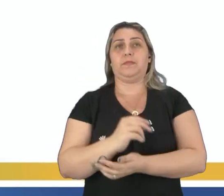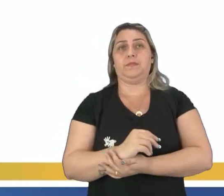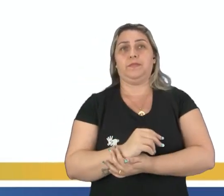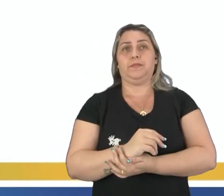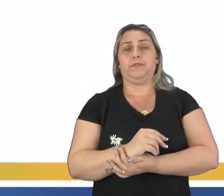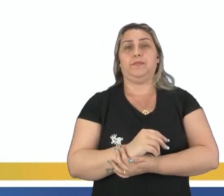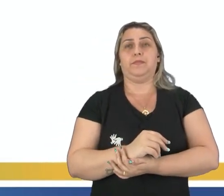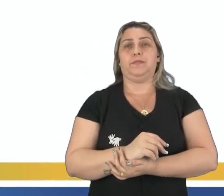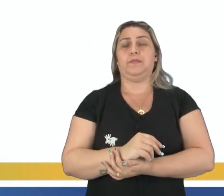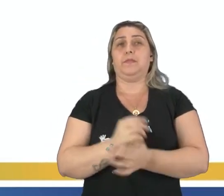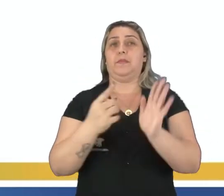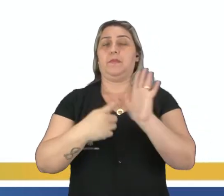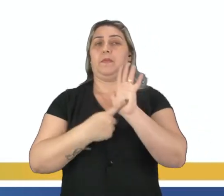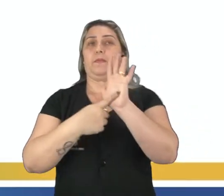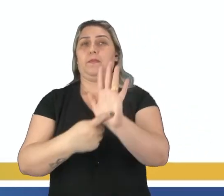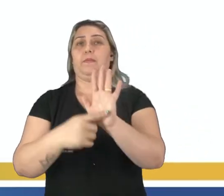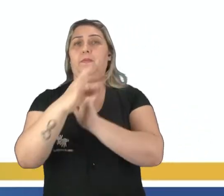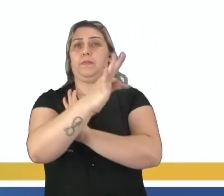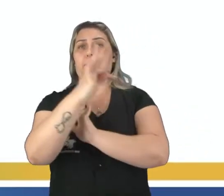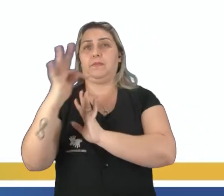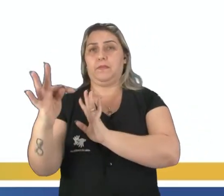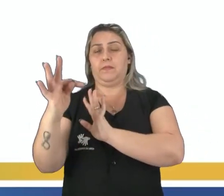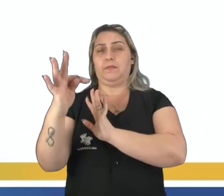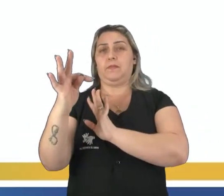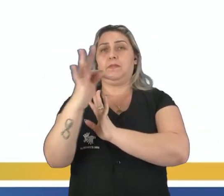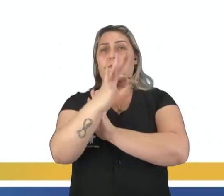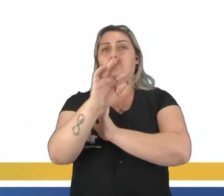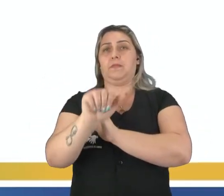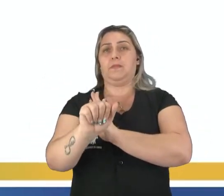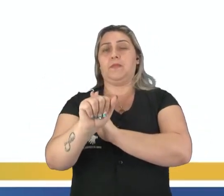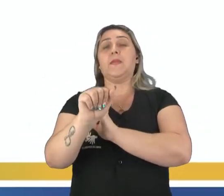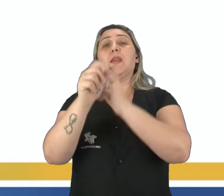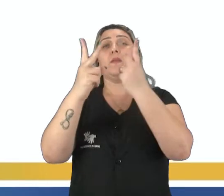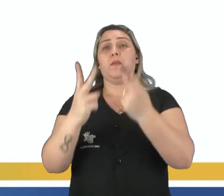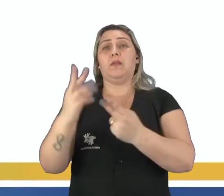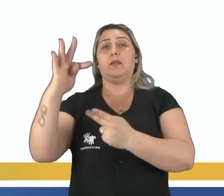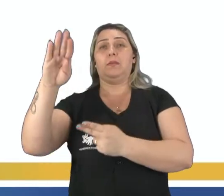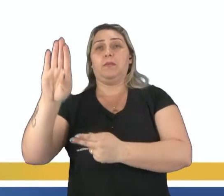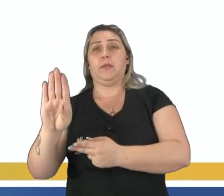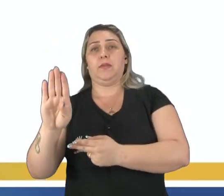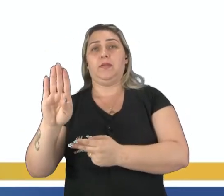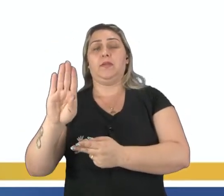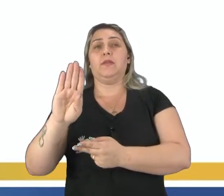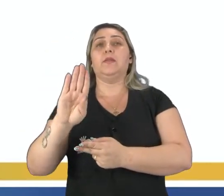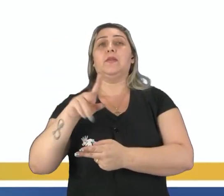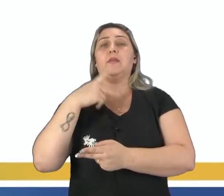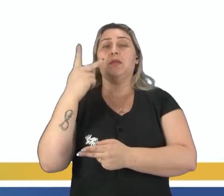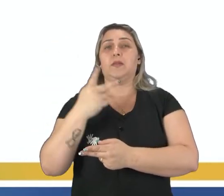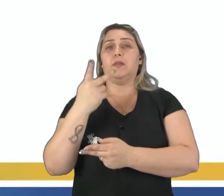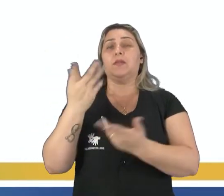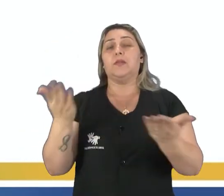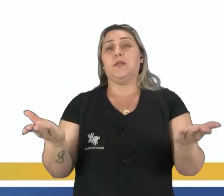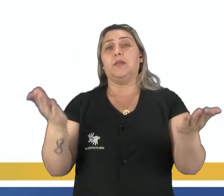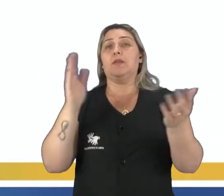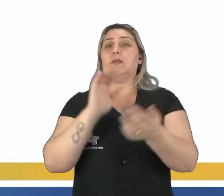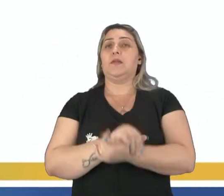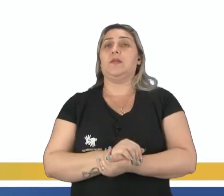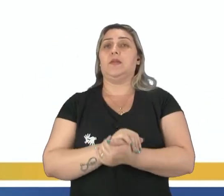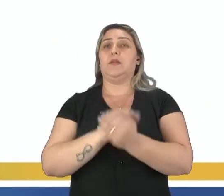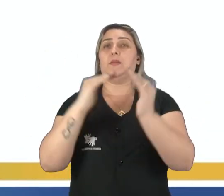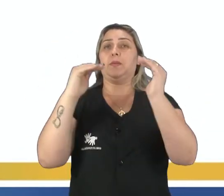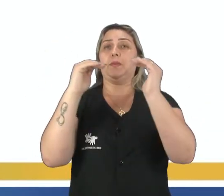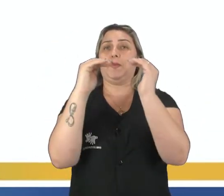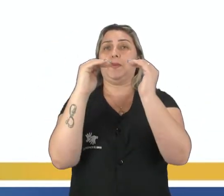temperatura, está mostrando ali T e T, ou seja, TA vai ter uma temperatura igual a TB, e a gente diz então que eles estão